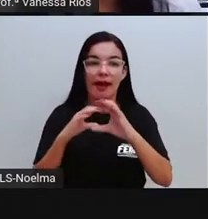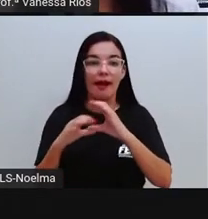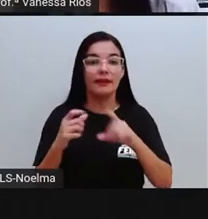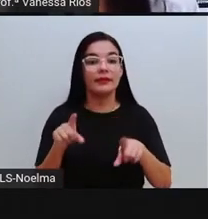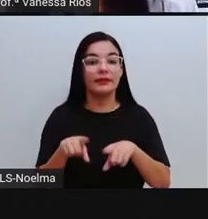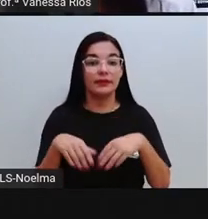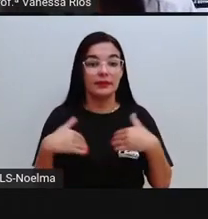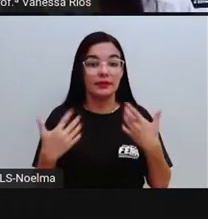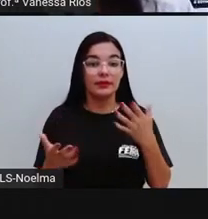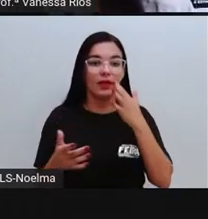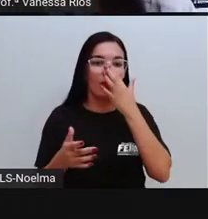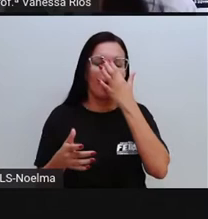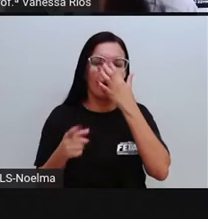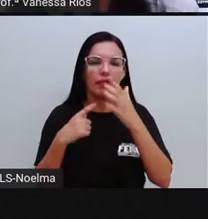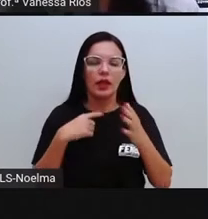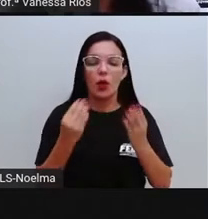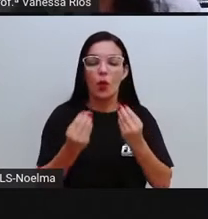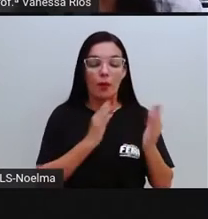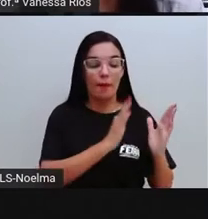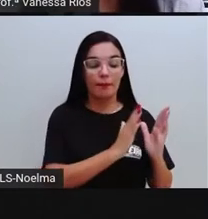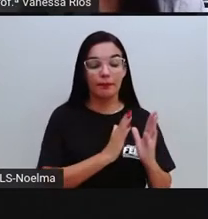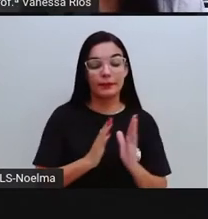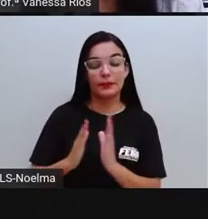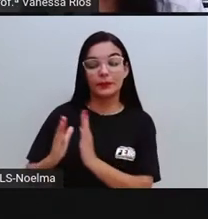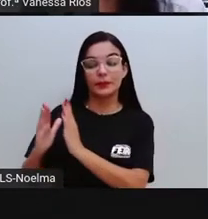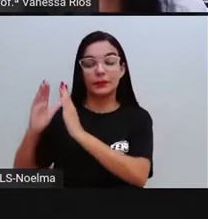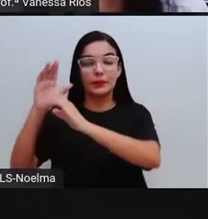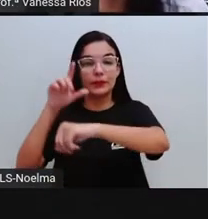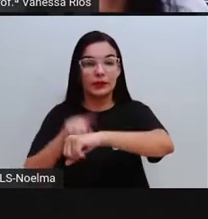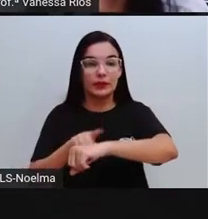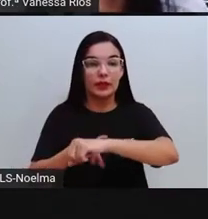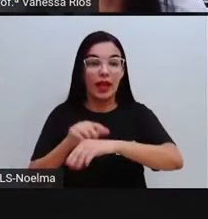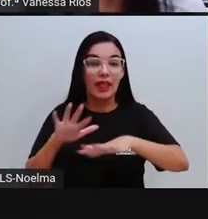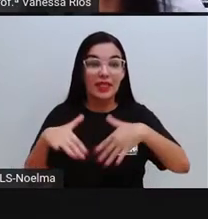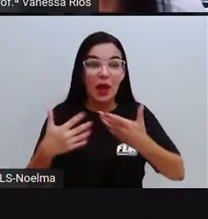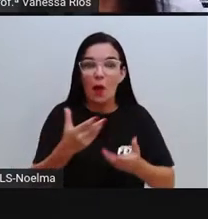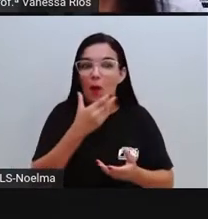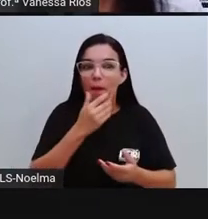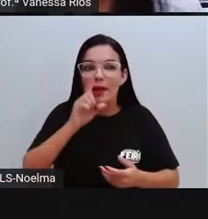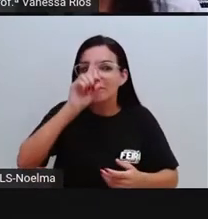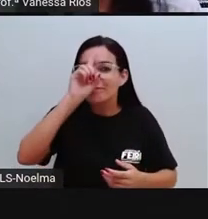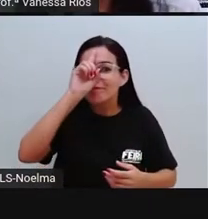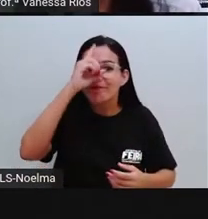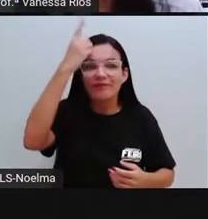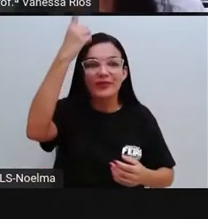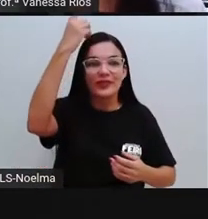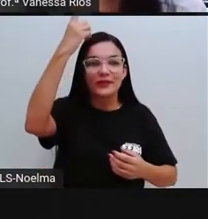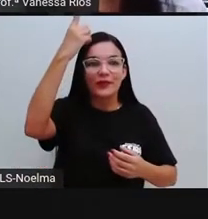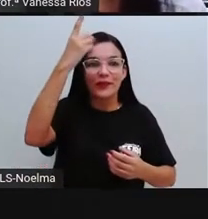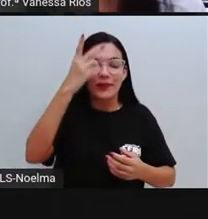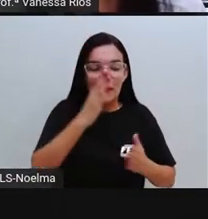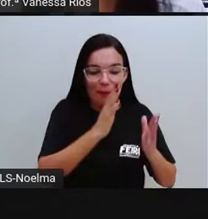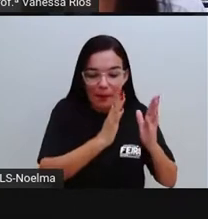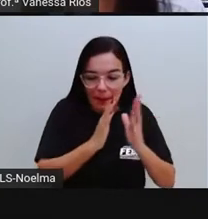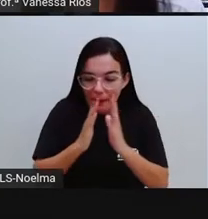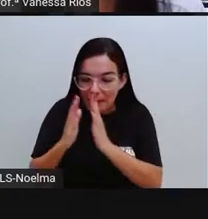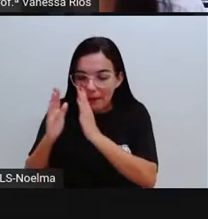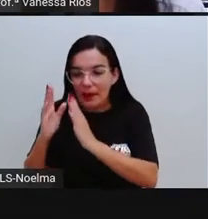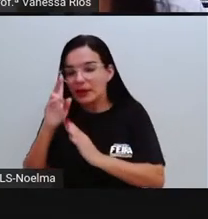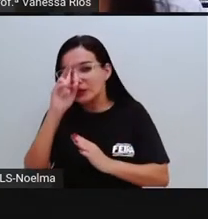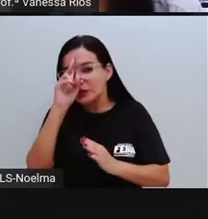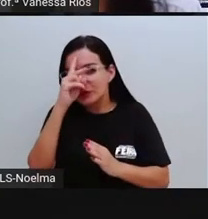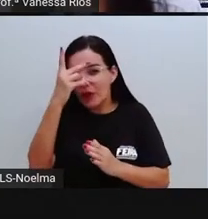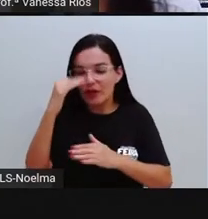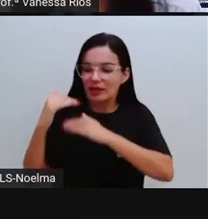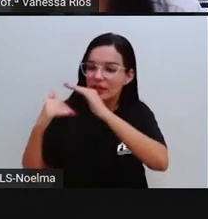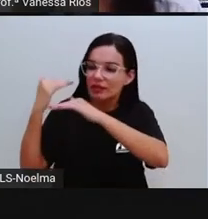essa passagem do tempo. Não é à toa que os homens inventaram aí no decorrer da história, no decorrer do desenvolvimento